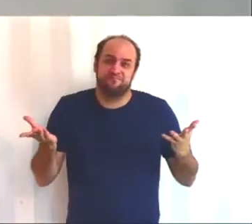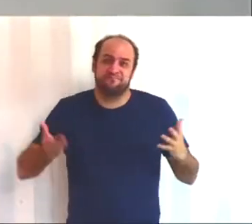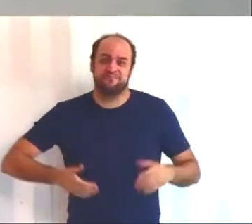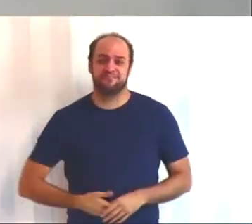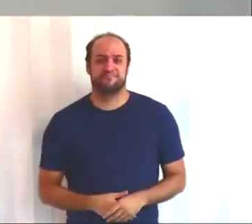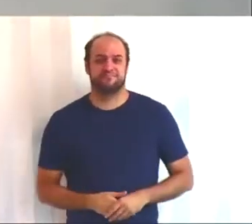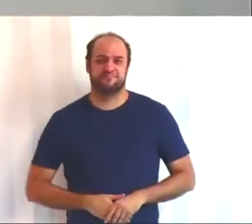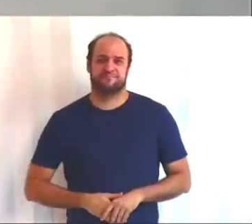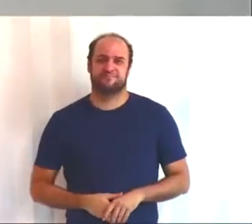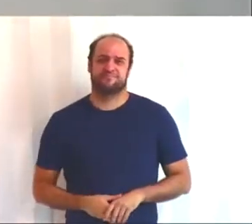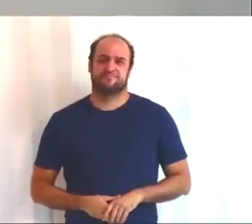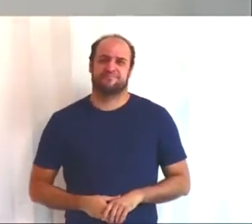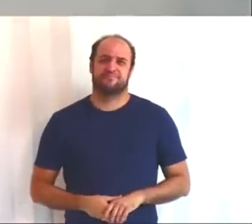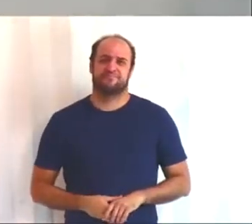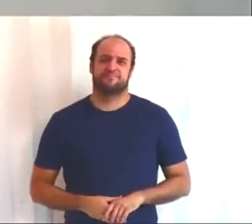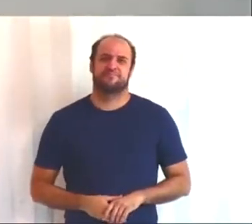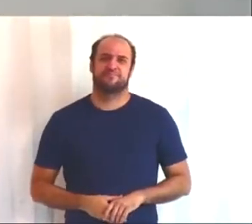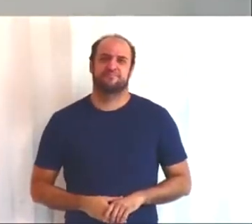pastor.